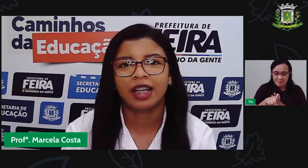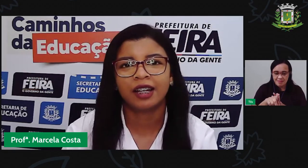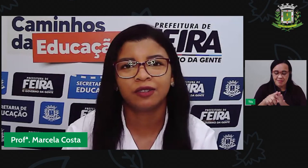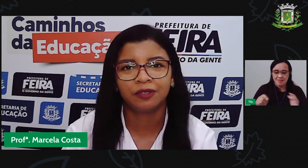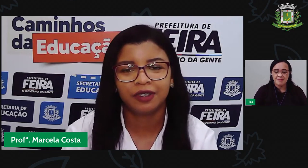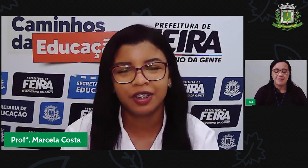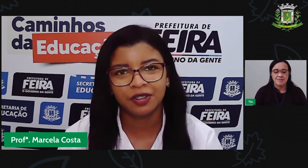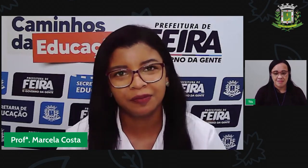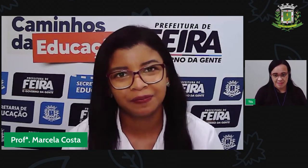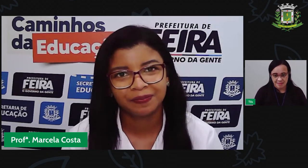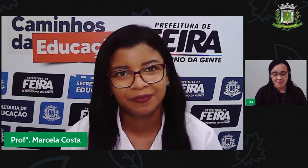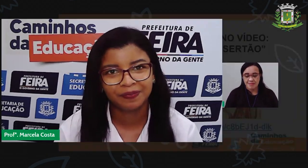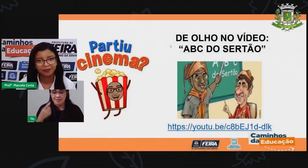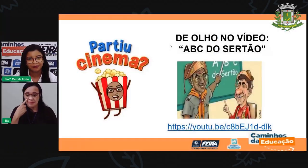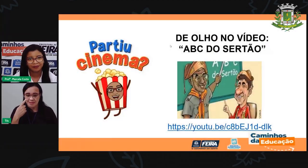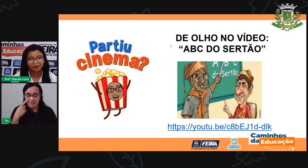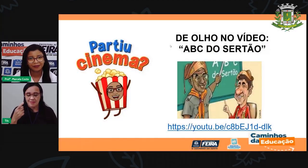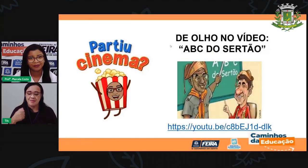Gostaram do vídeo?